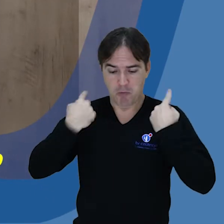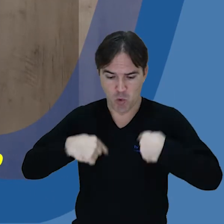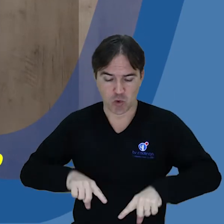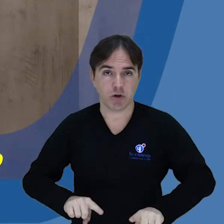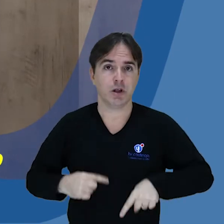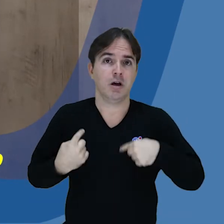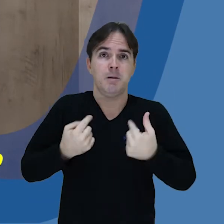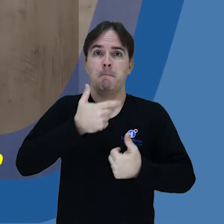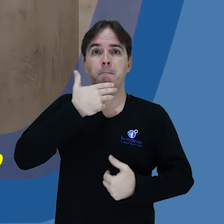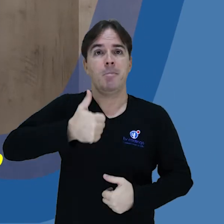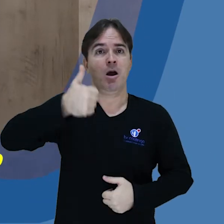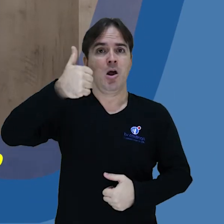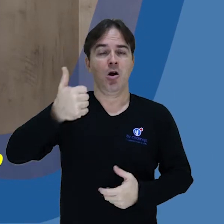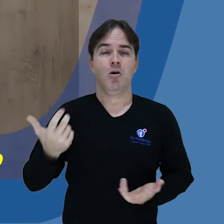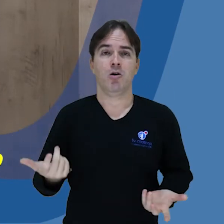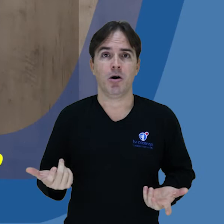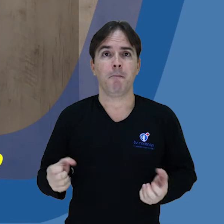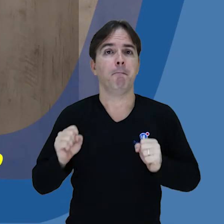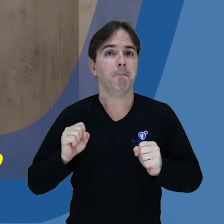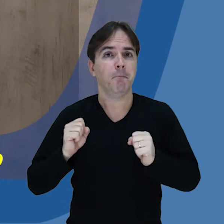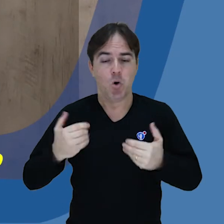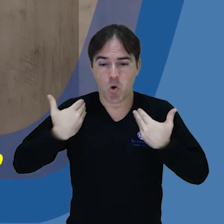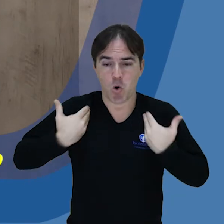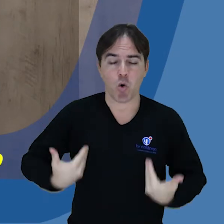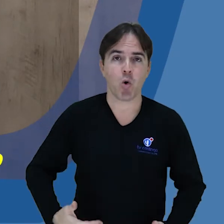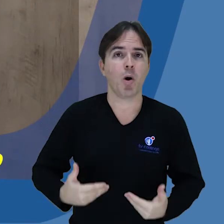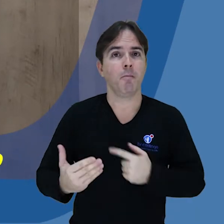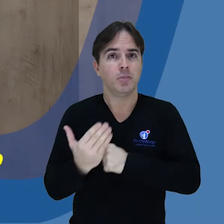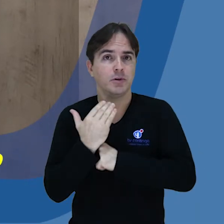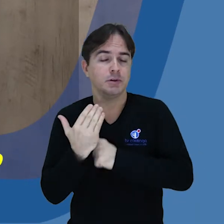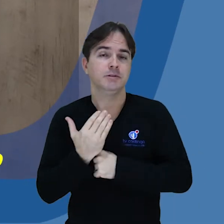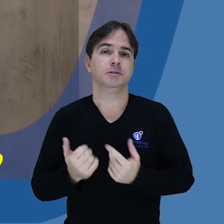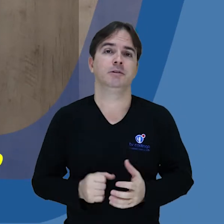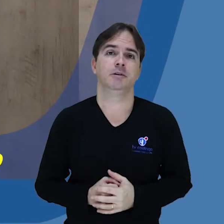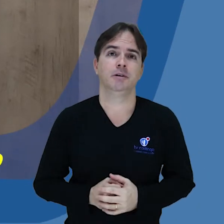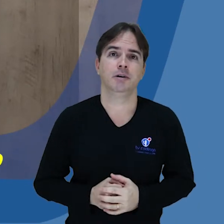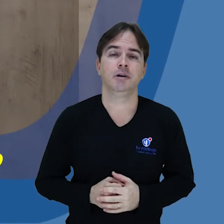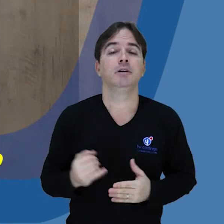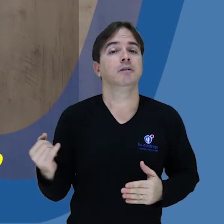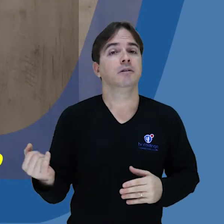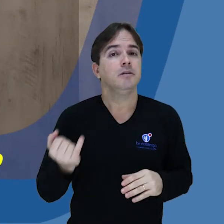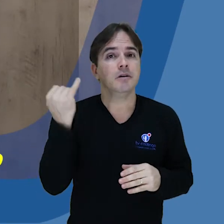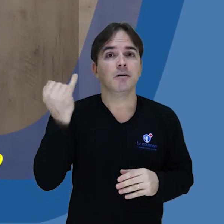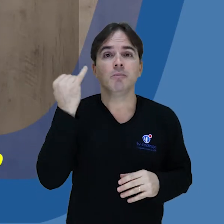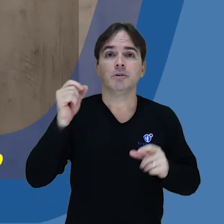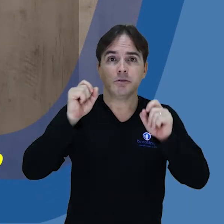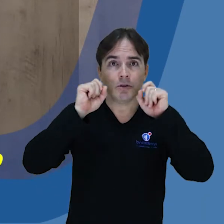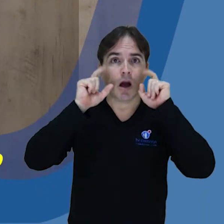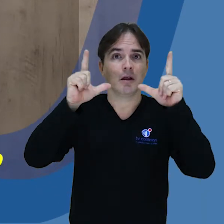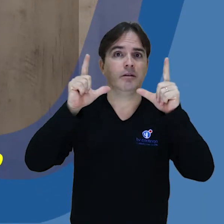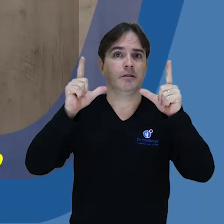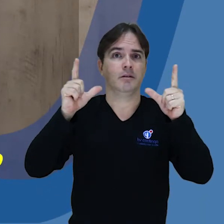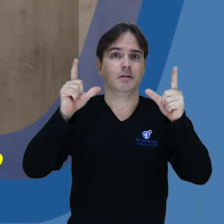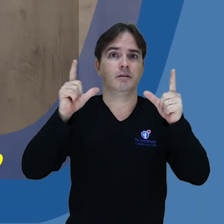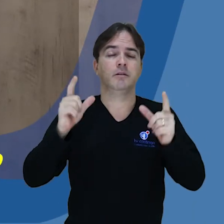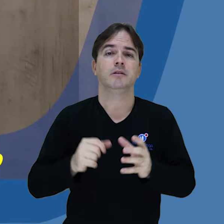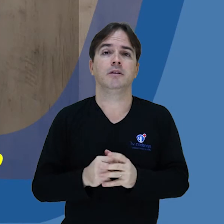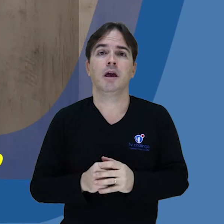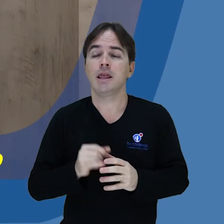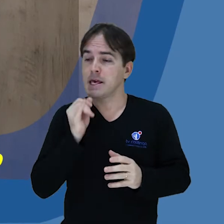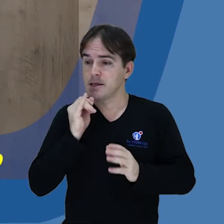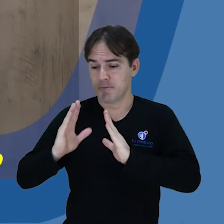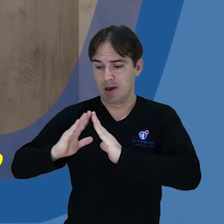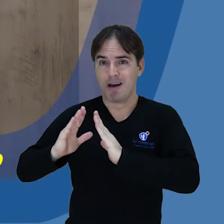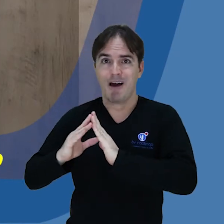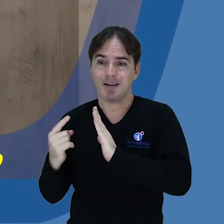imunidade para que você esteja mais preservado. Tá? É importante ficar atento em casa também nesse momento de